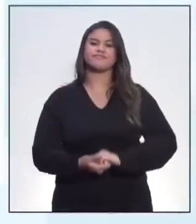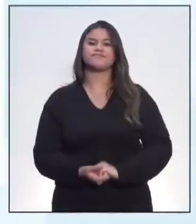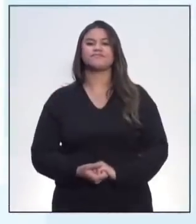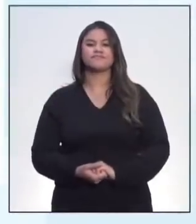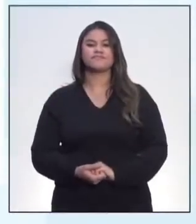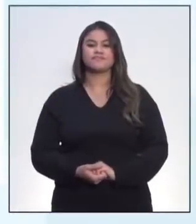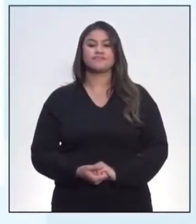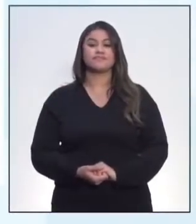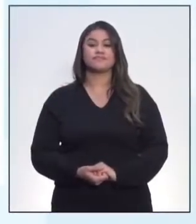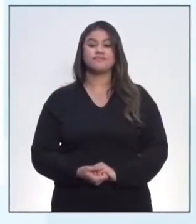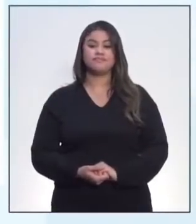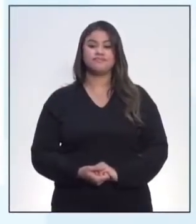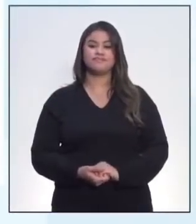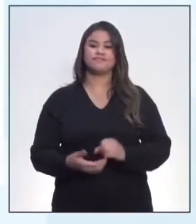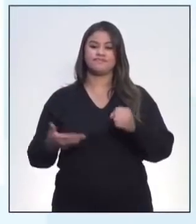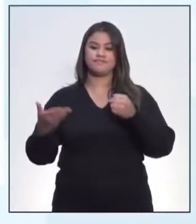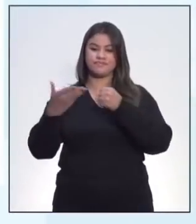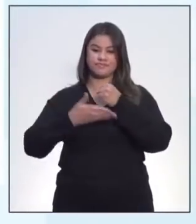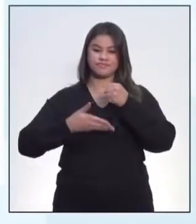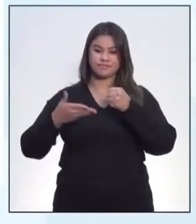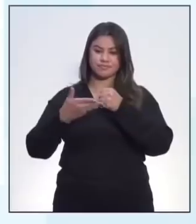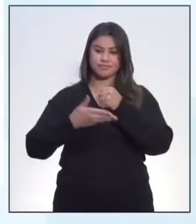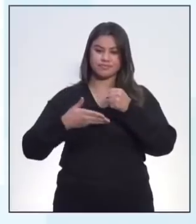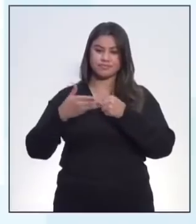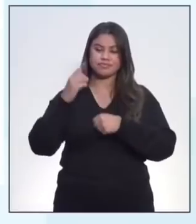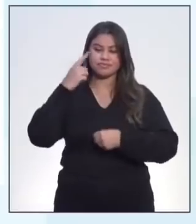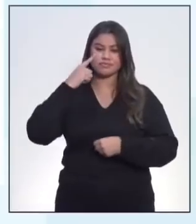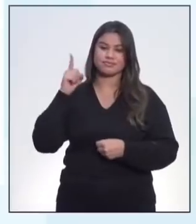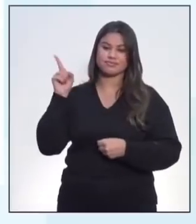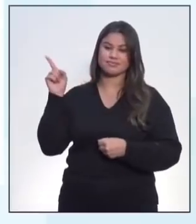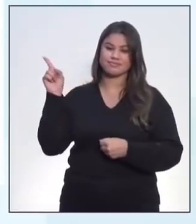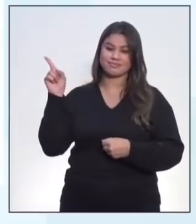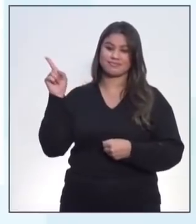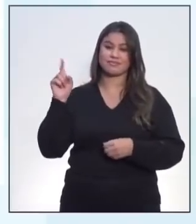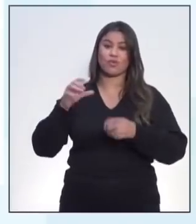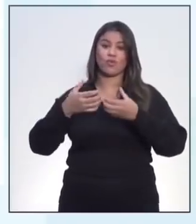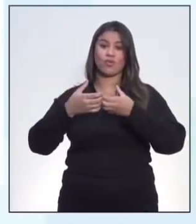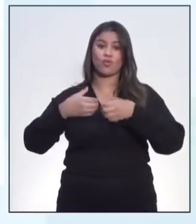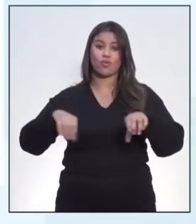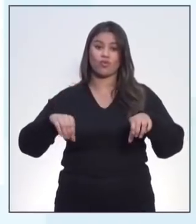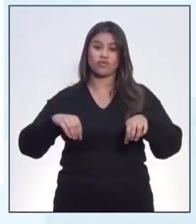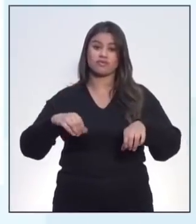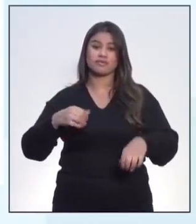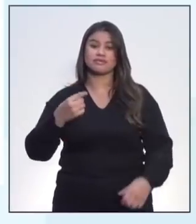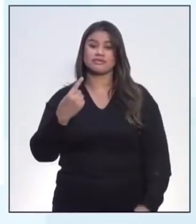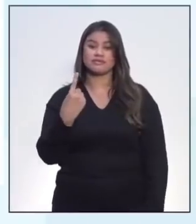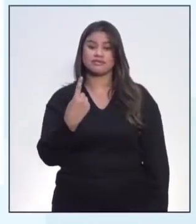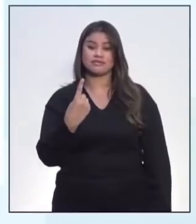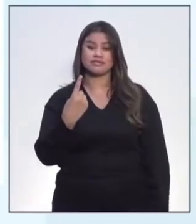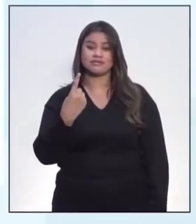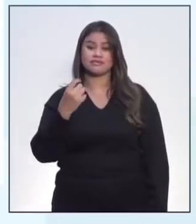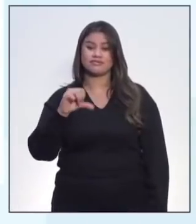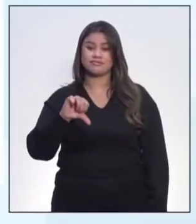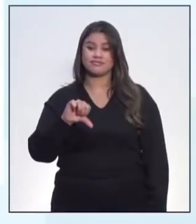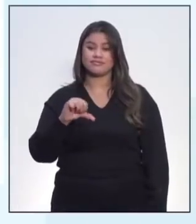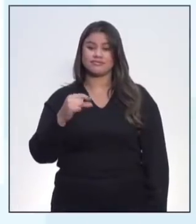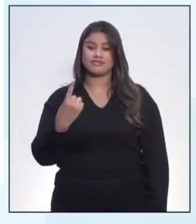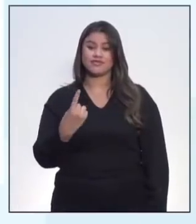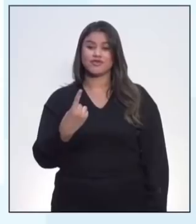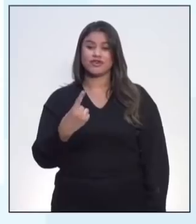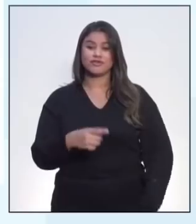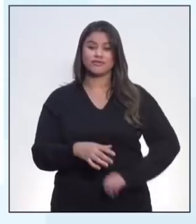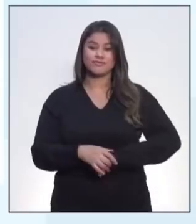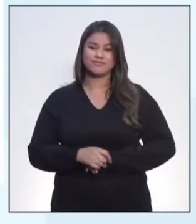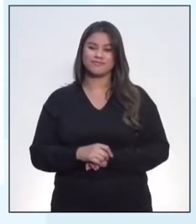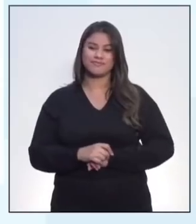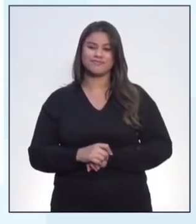um de nós brasileiros consumimos 191 ovos por ano, Alessandra. Não sei o povo para